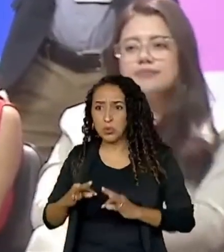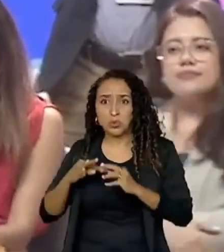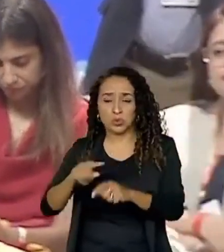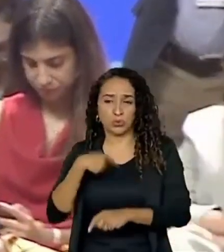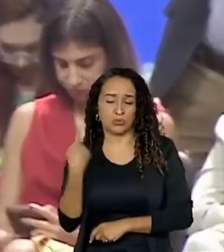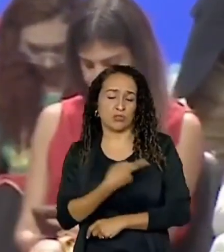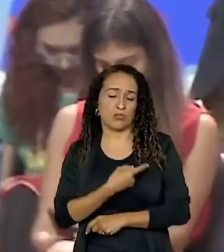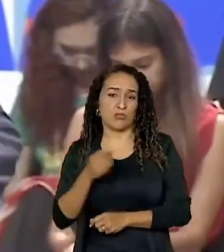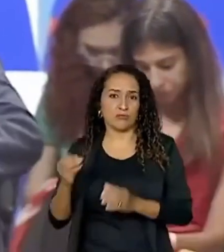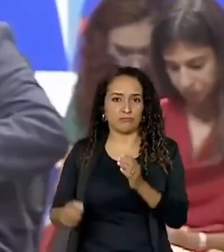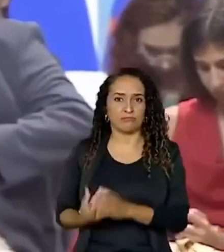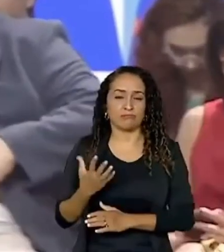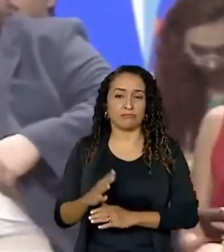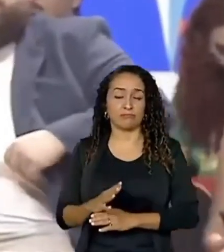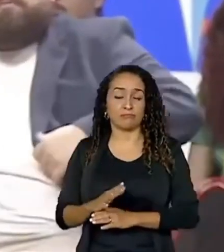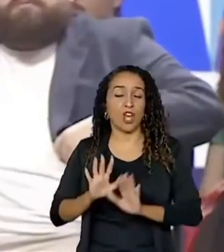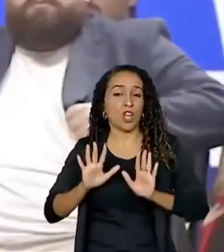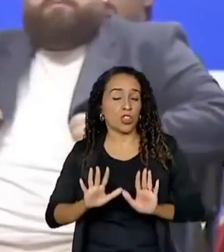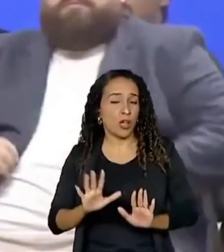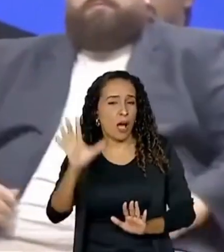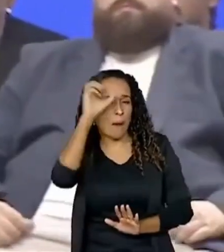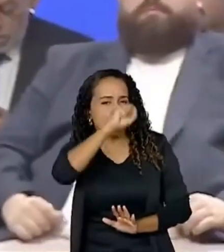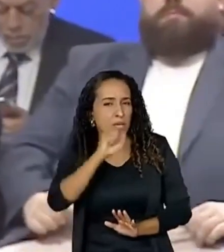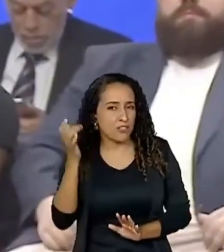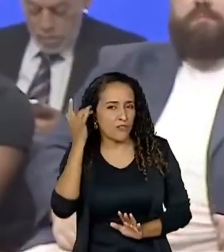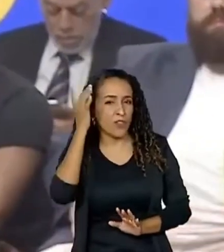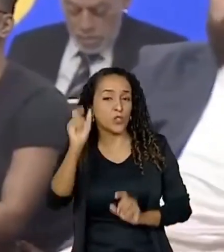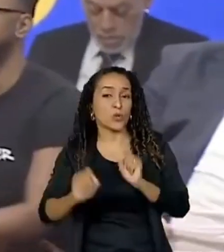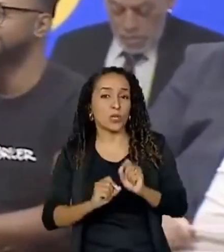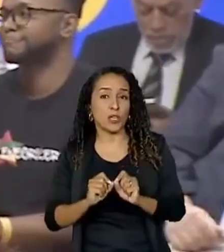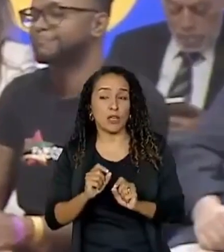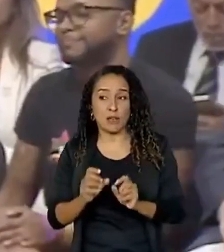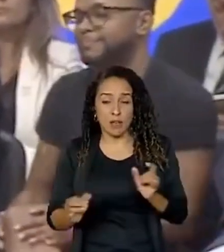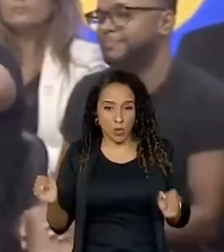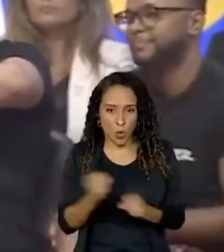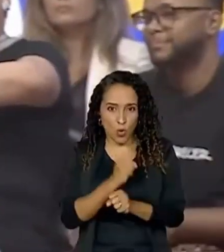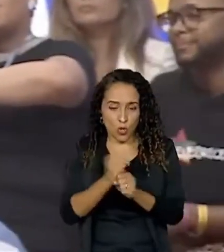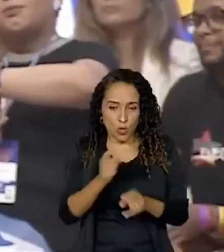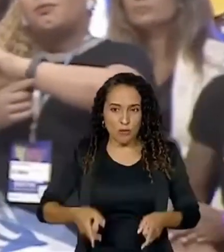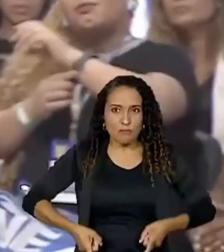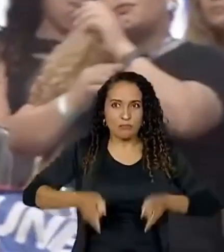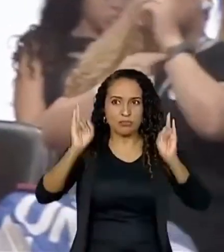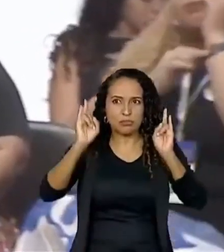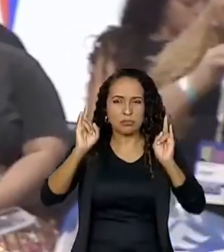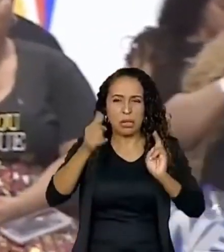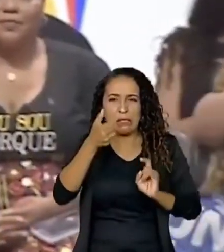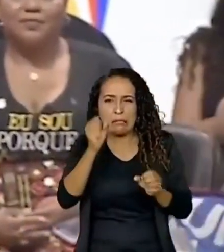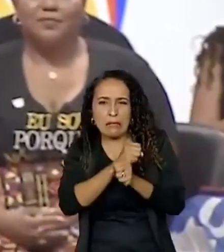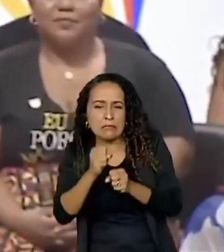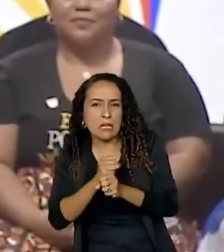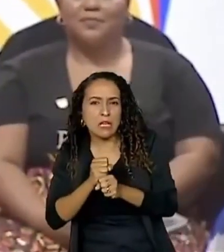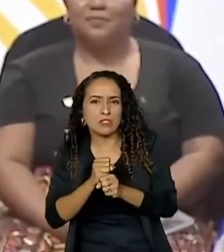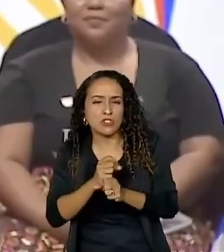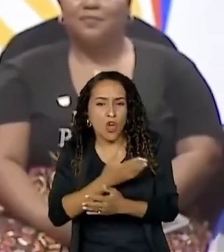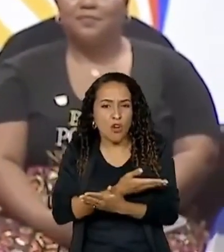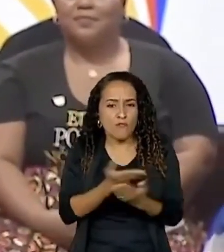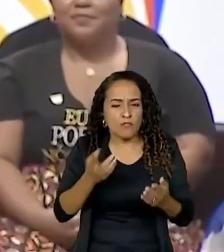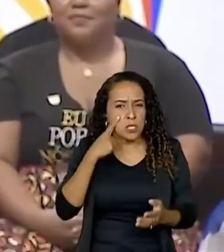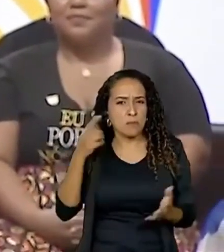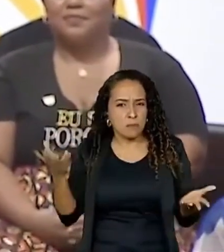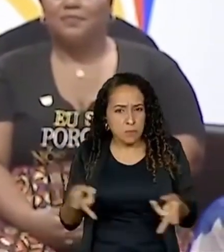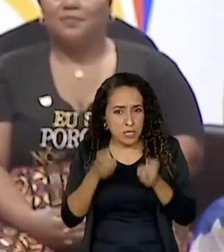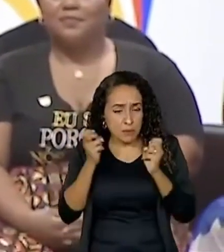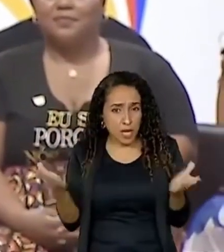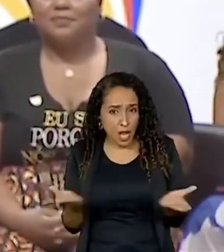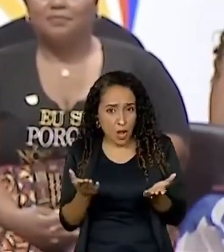a gente aprende uma lição fácil. Às vezes, para fazer um prédio, a gente leva 10 anos. Vocês estão vendo agora